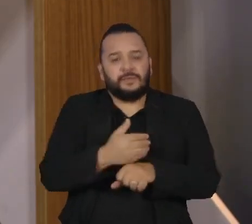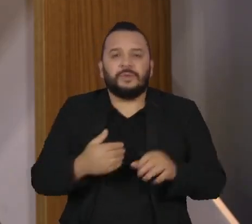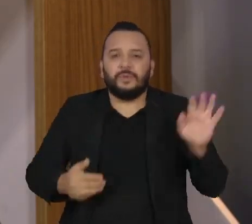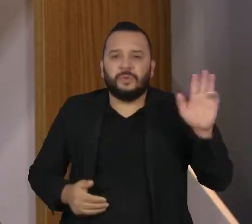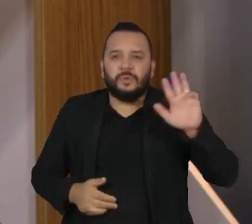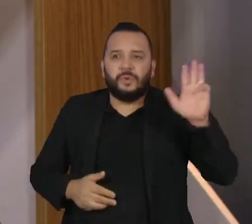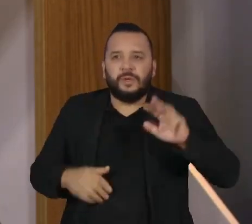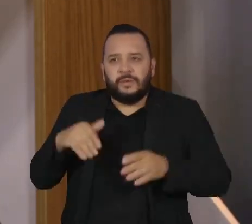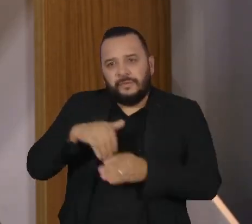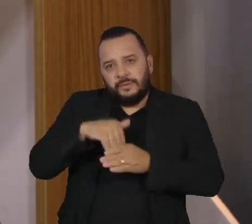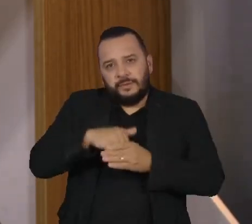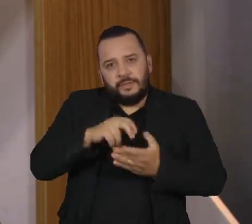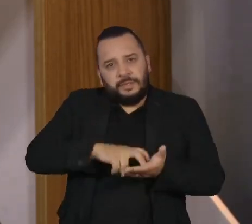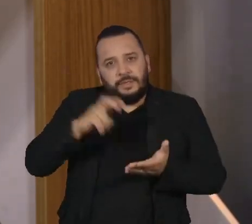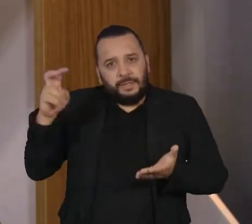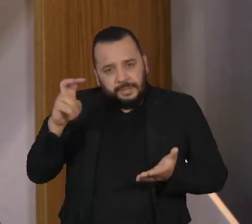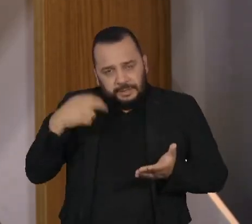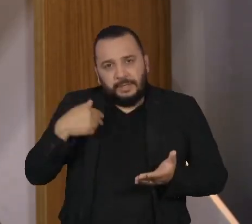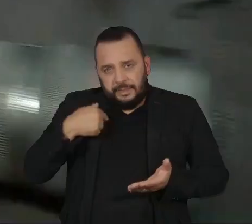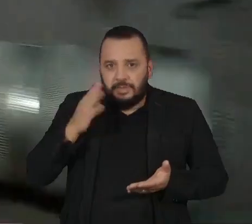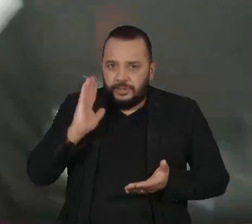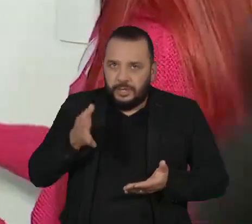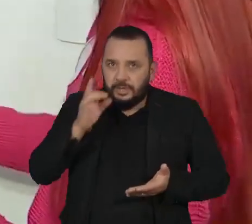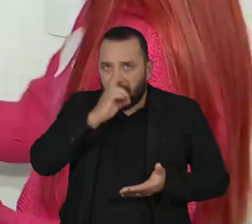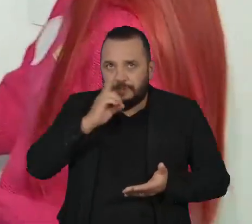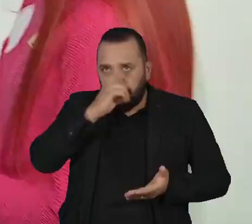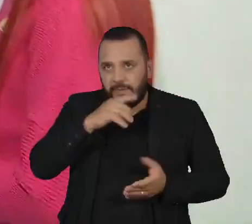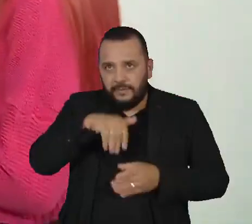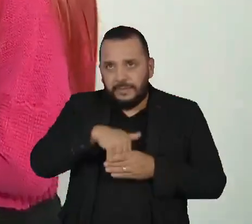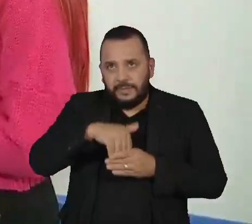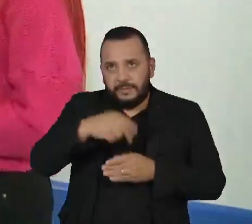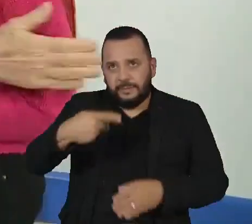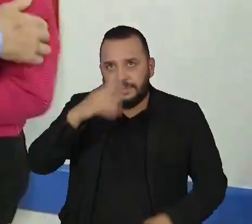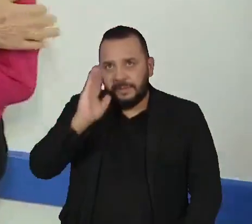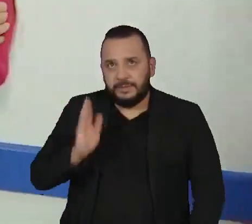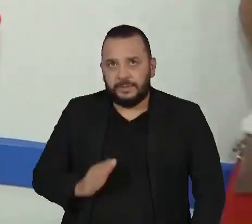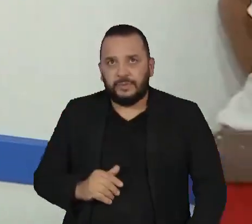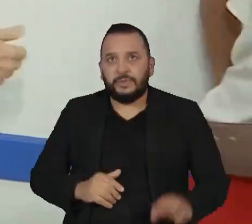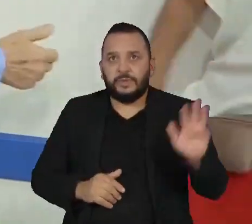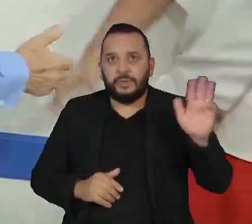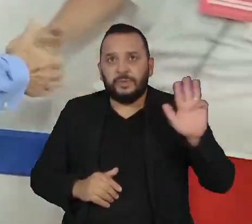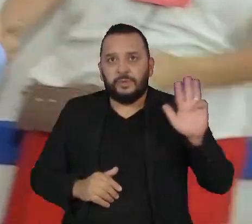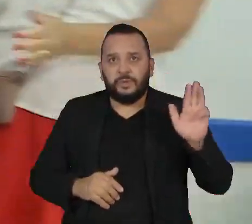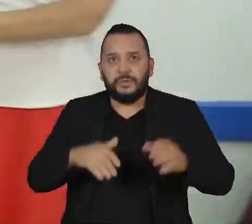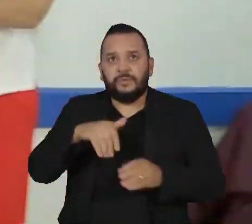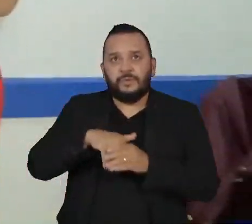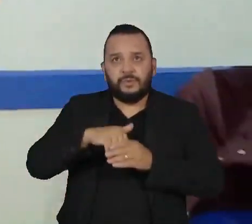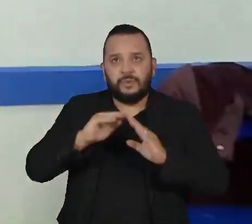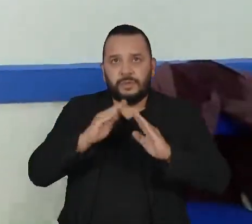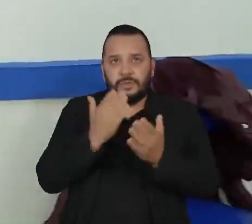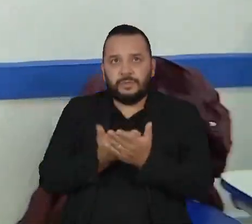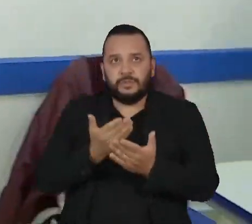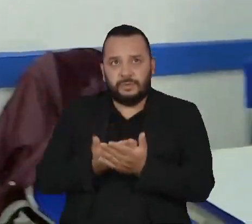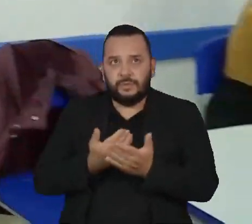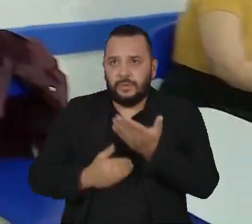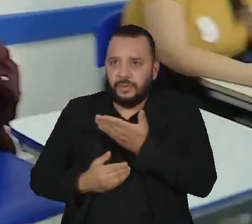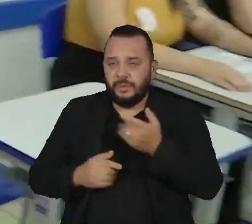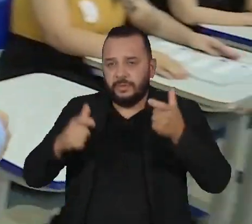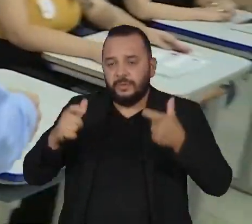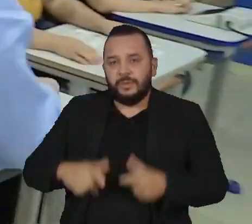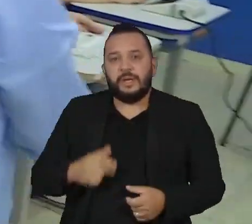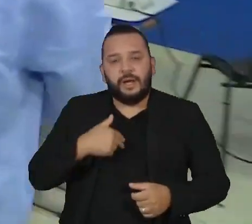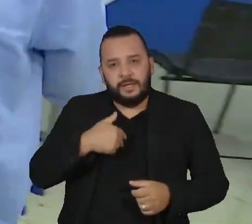neste domingo de eleições municipais no país o presidente Lula votou numa Escola Estadual da cidade de São